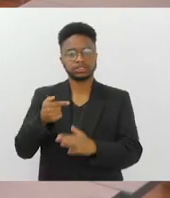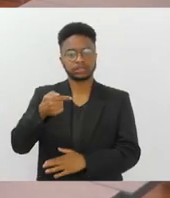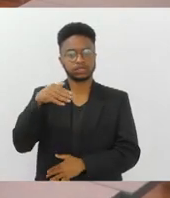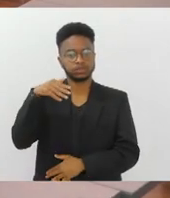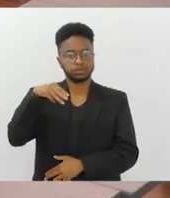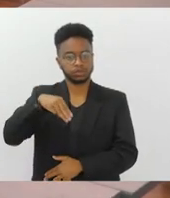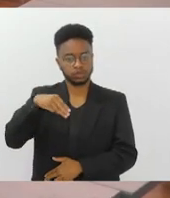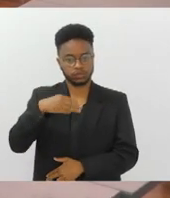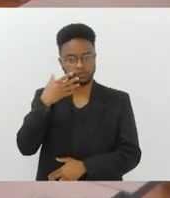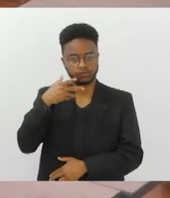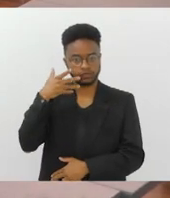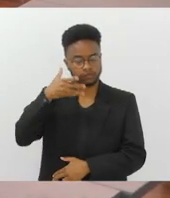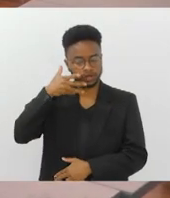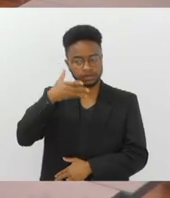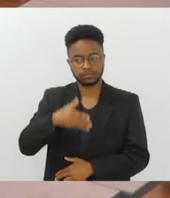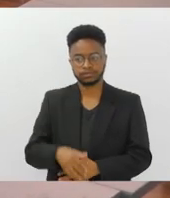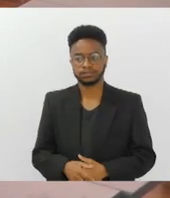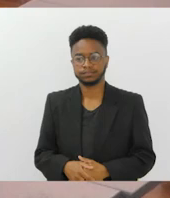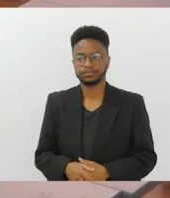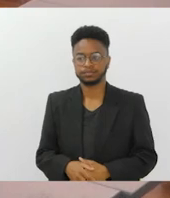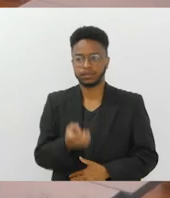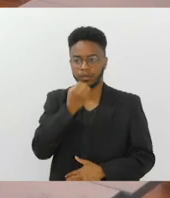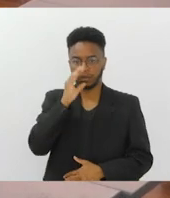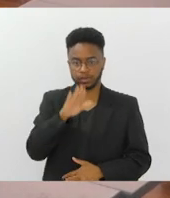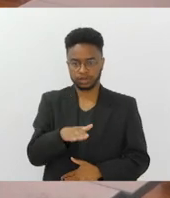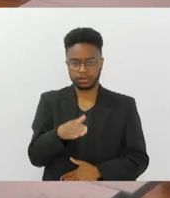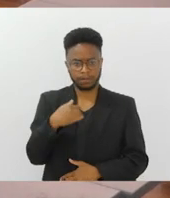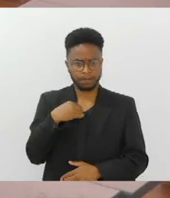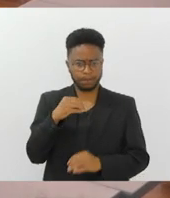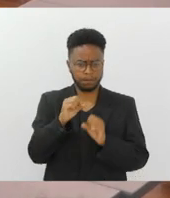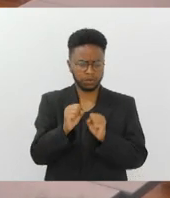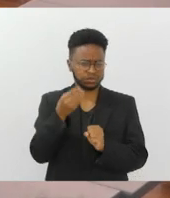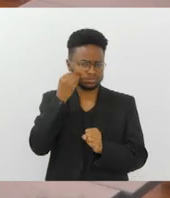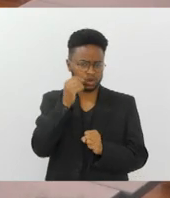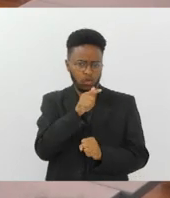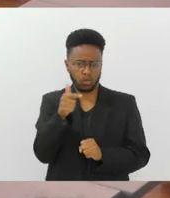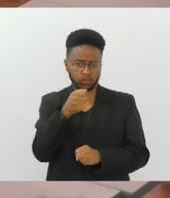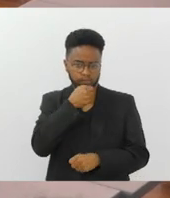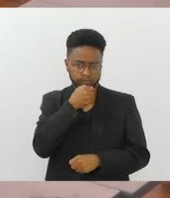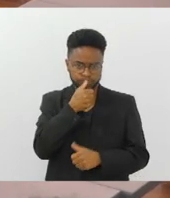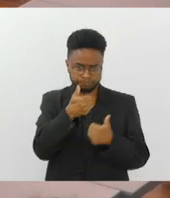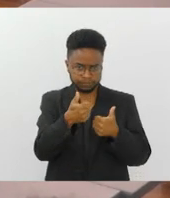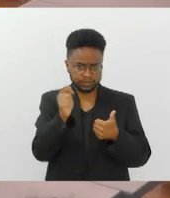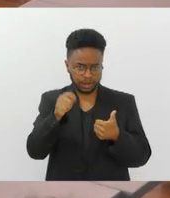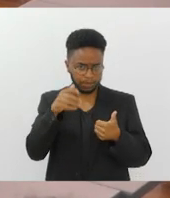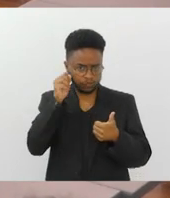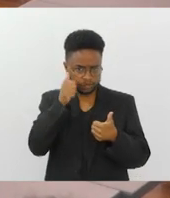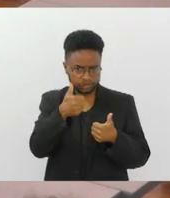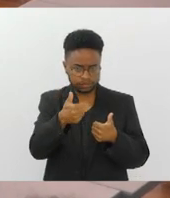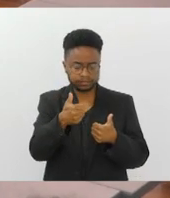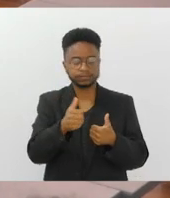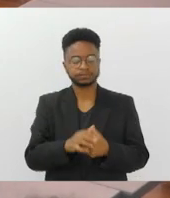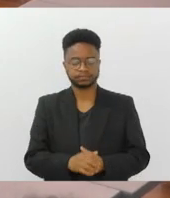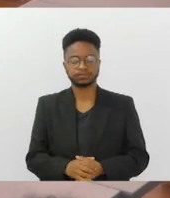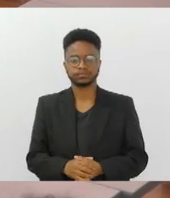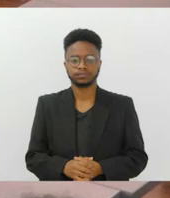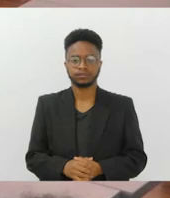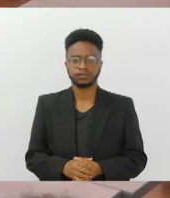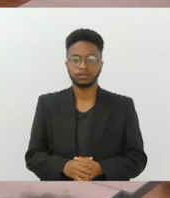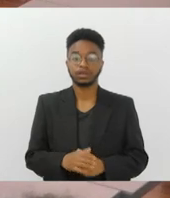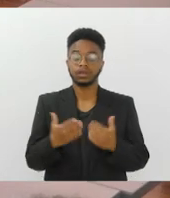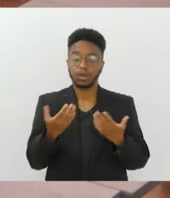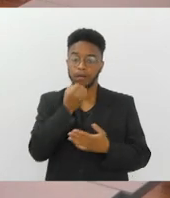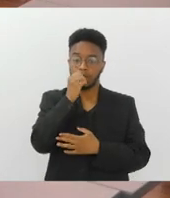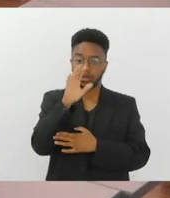Alô? Pode tentar o outro. Oi? Alô? Vocês estão ouvindo? Está, né? Sim. Então,